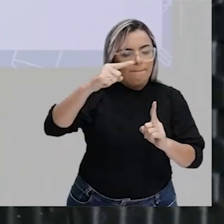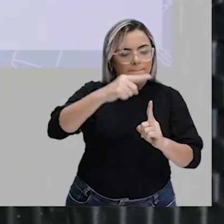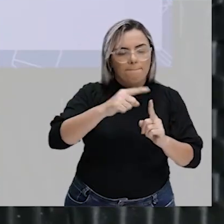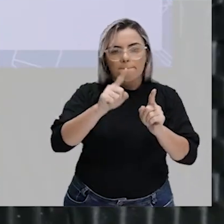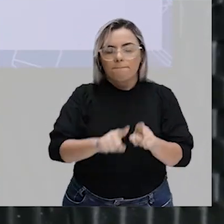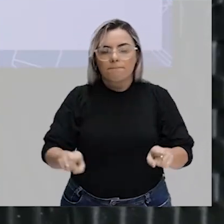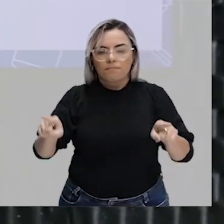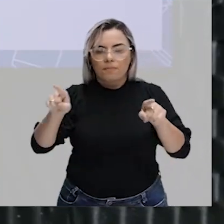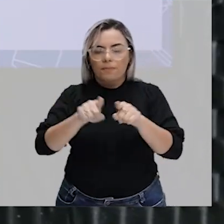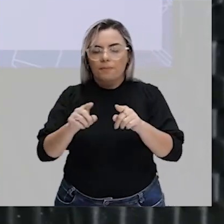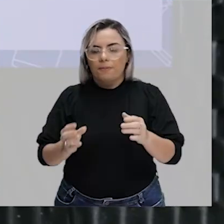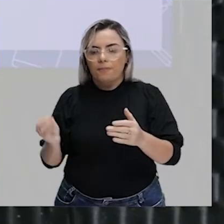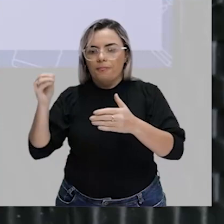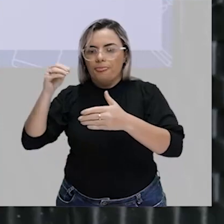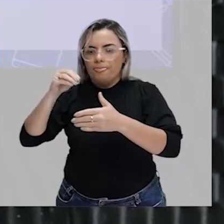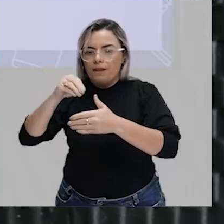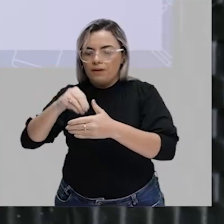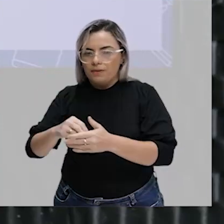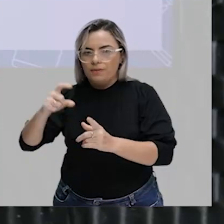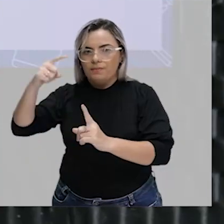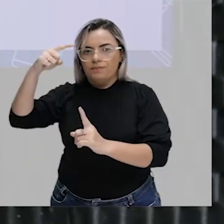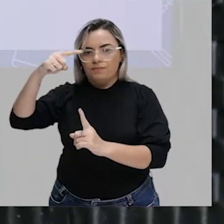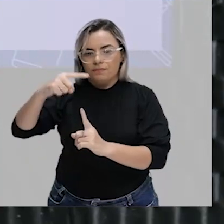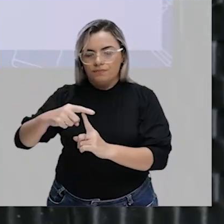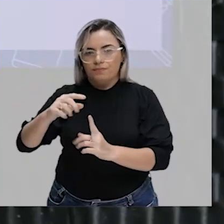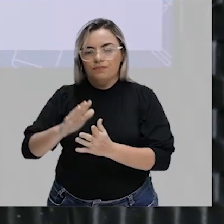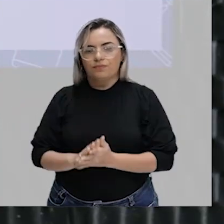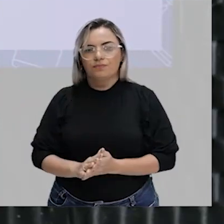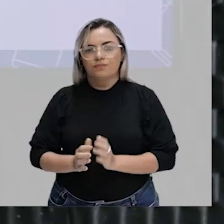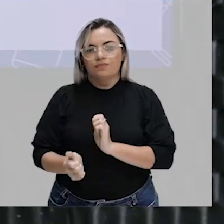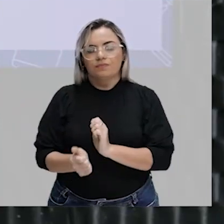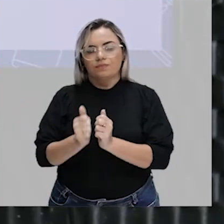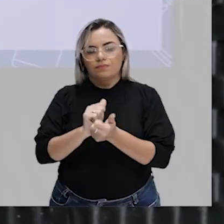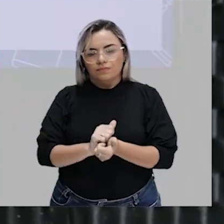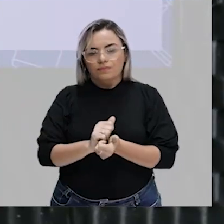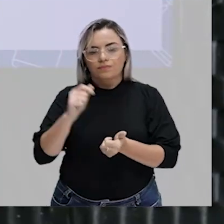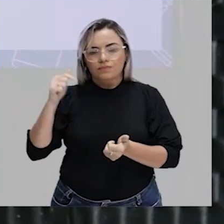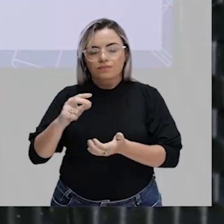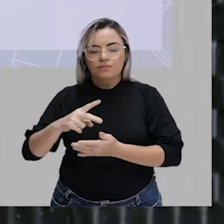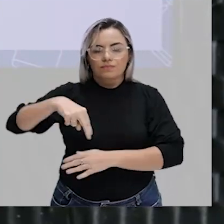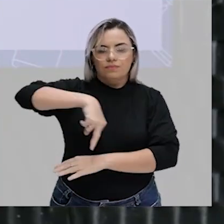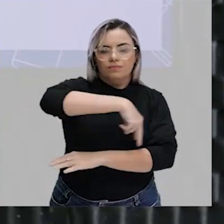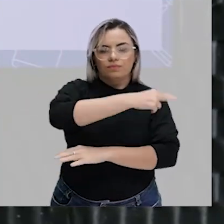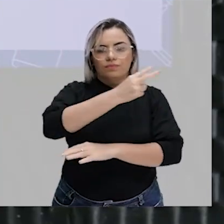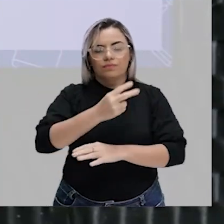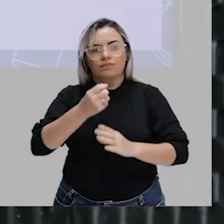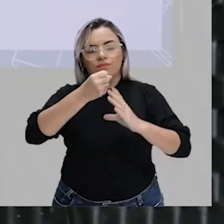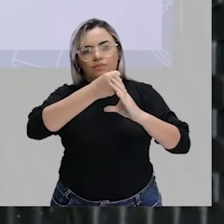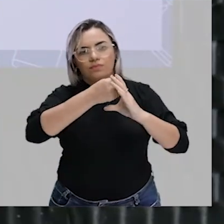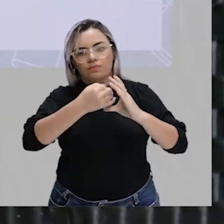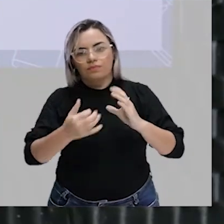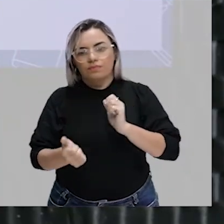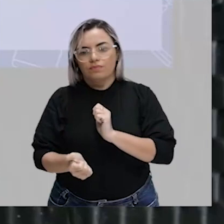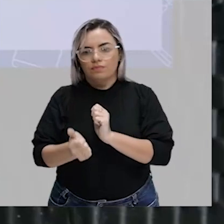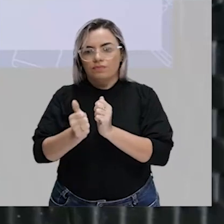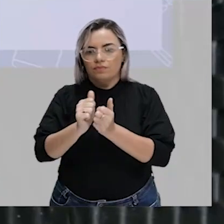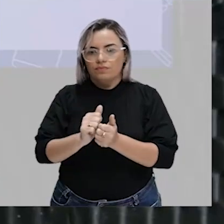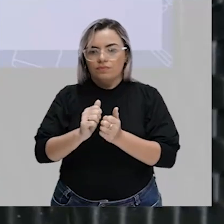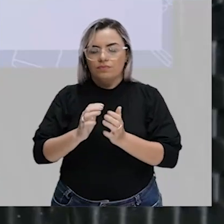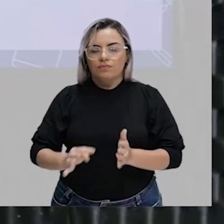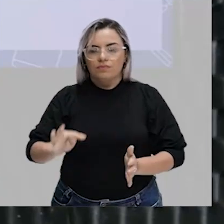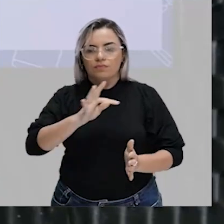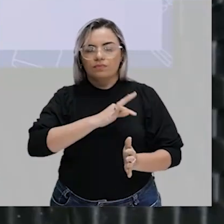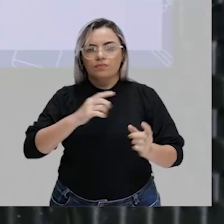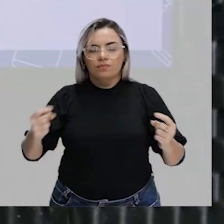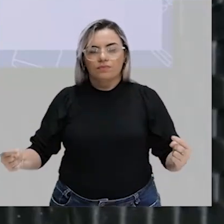ela também está dentro da unidade temática dos esportes, sendo a ginástica caracterizada como um esporte